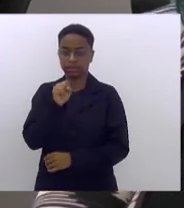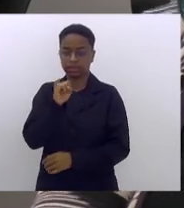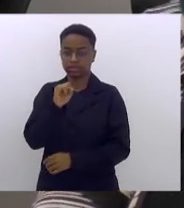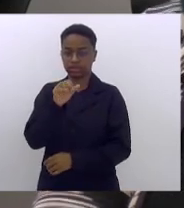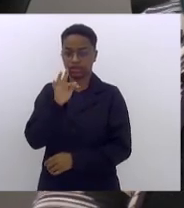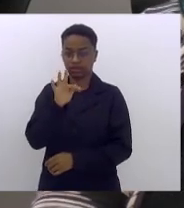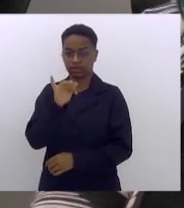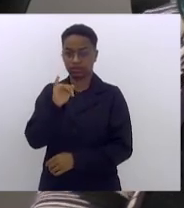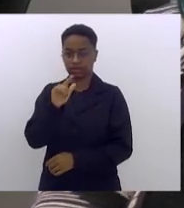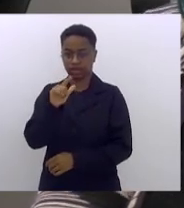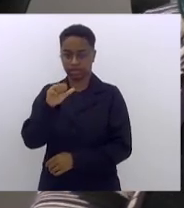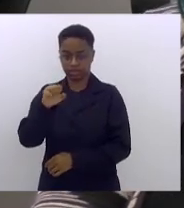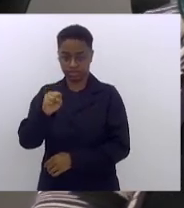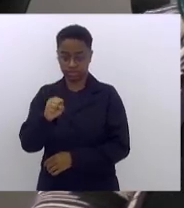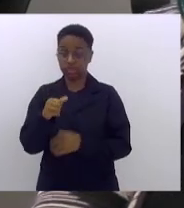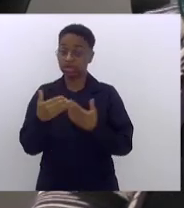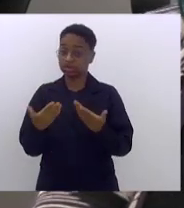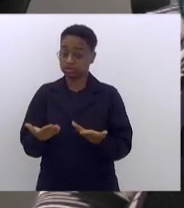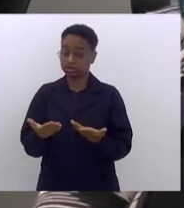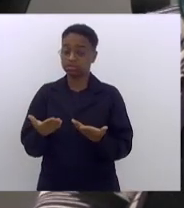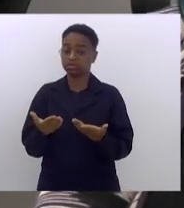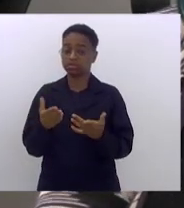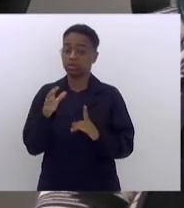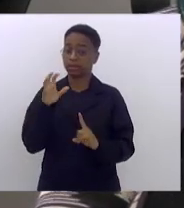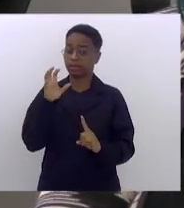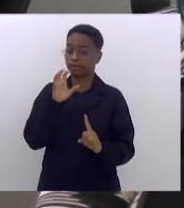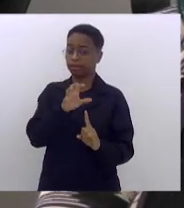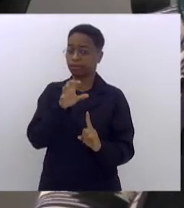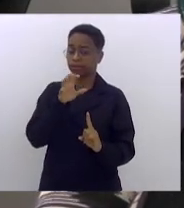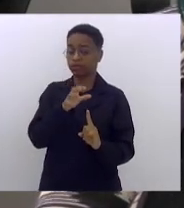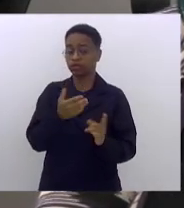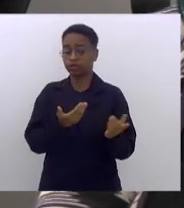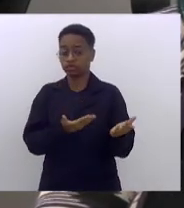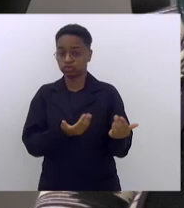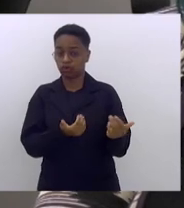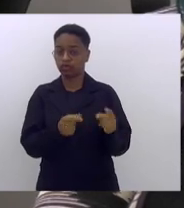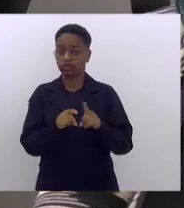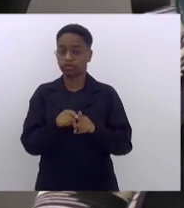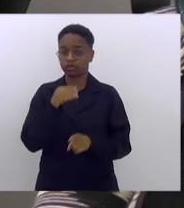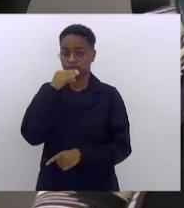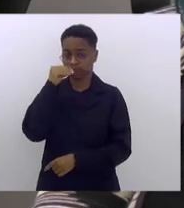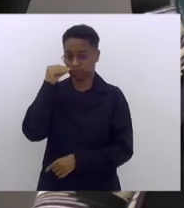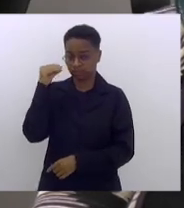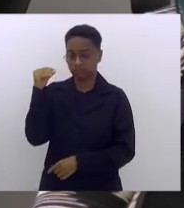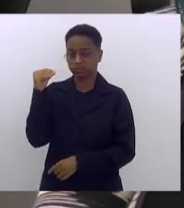tem impactado muito jovens e adolescentes